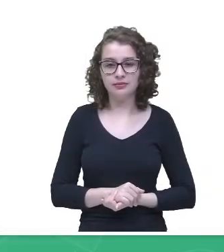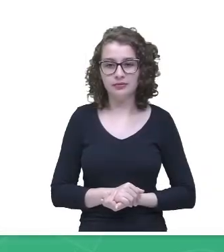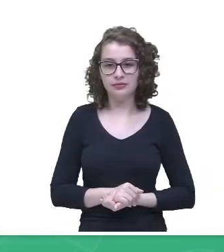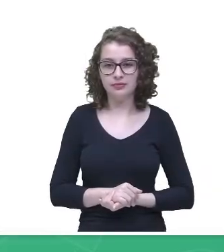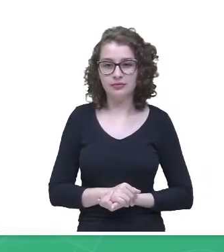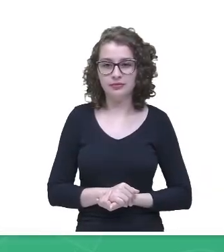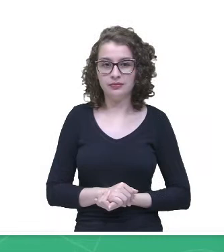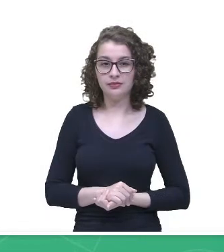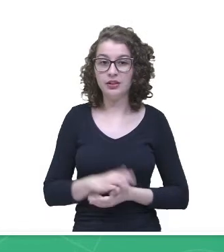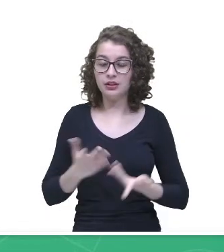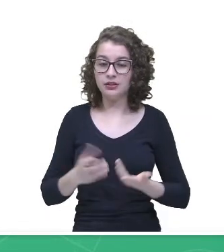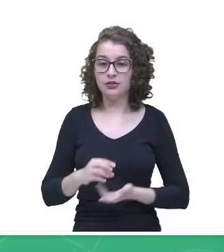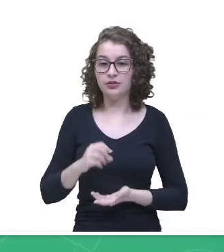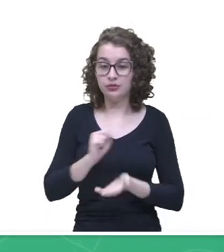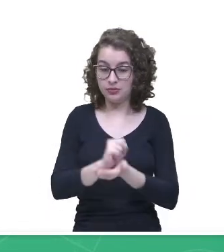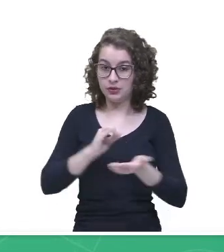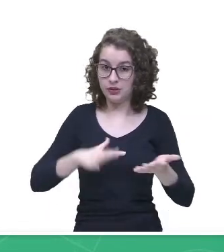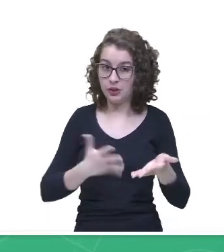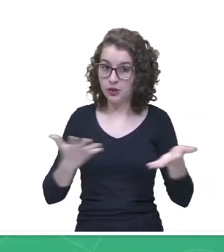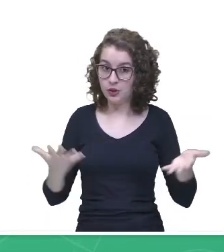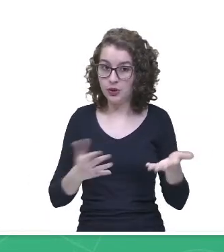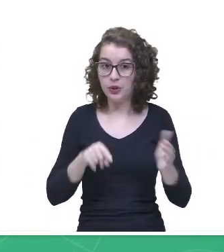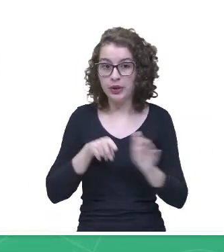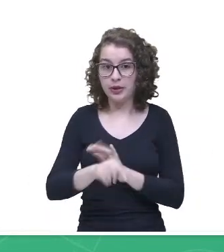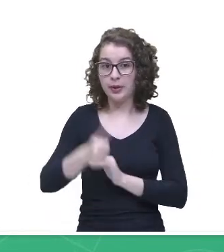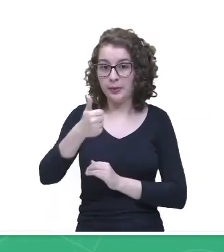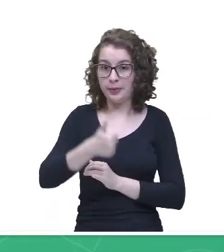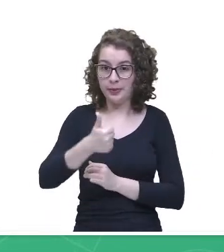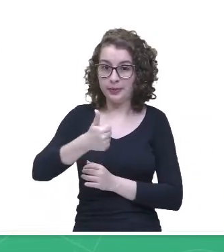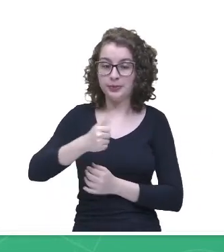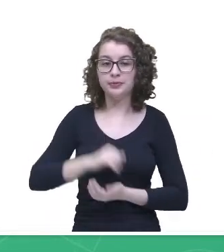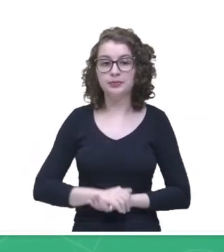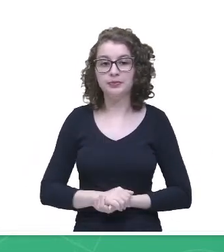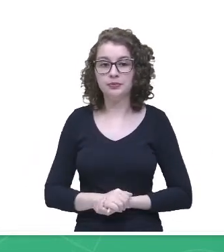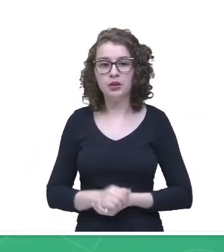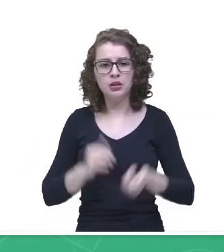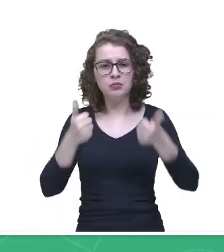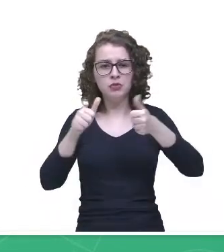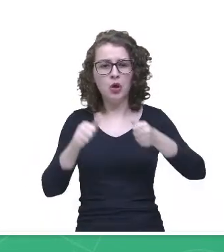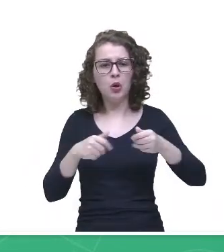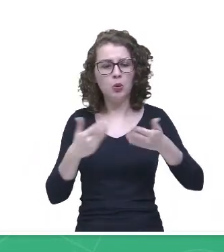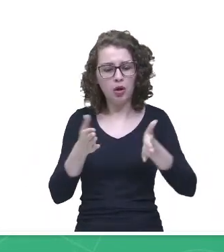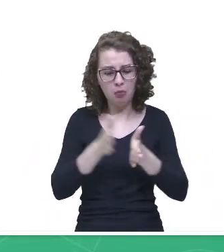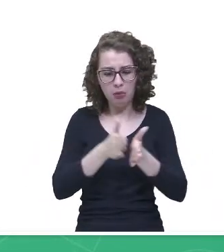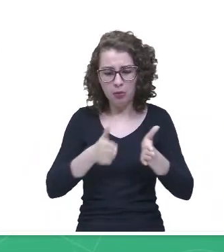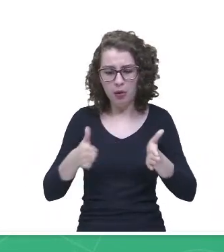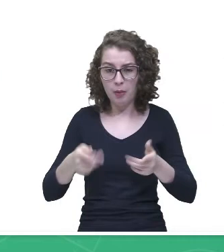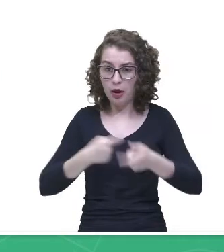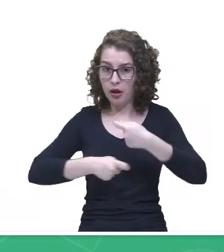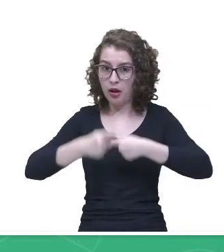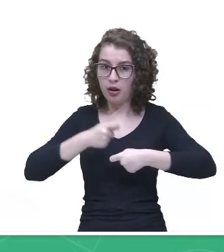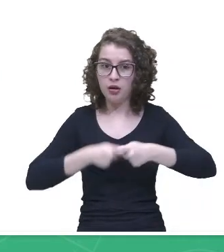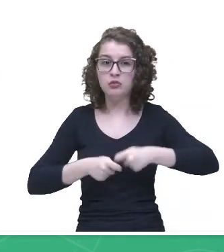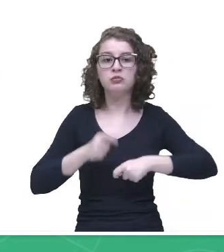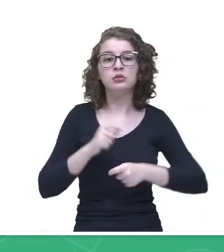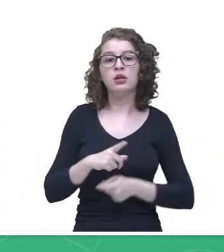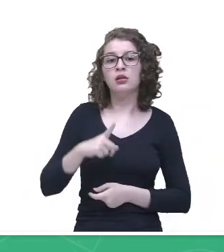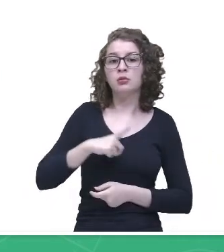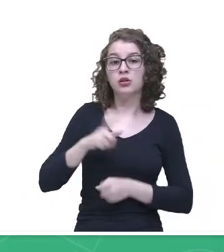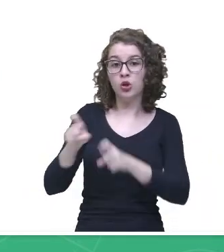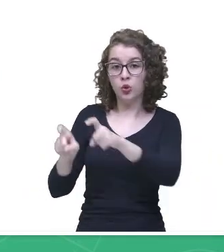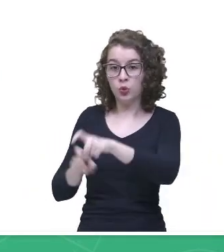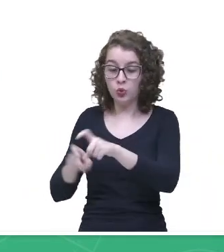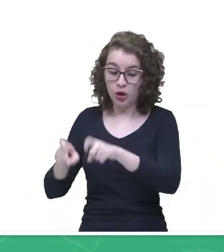Na nossa dinâmica local interativa, nós temos aí a primeira questão: analise quais são os setores econômicos que são realizados no campo e